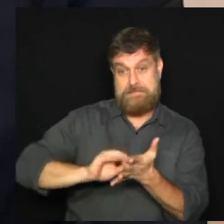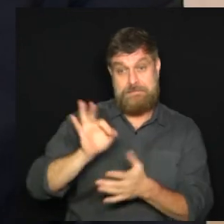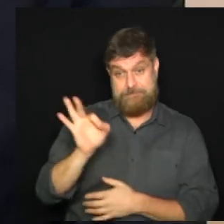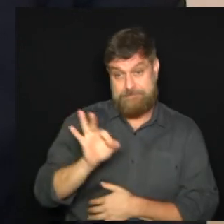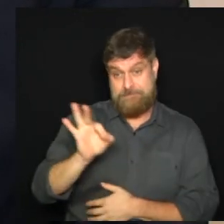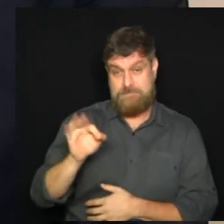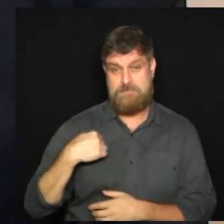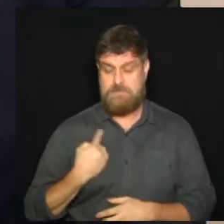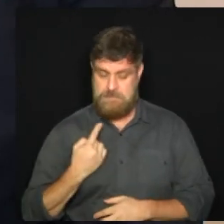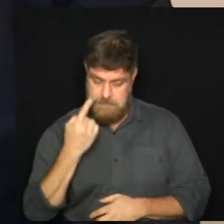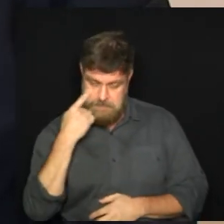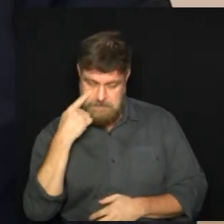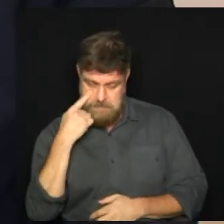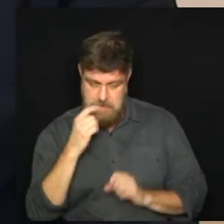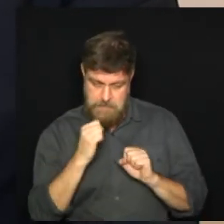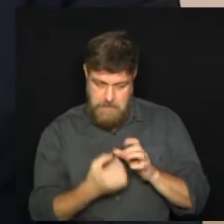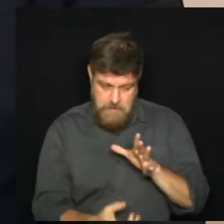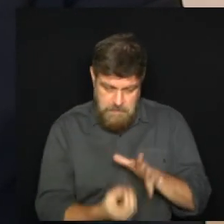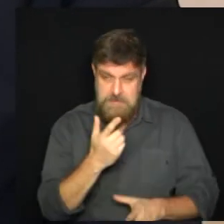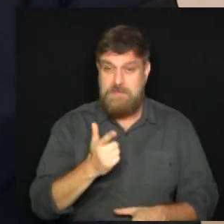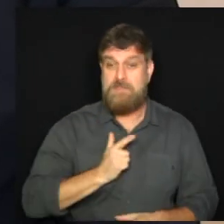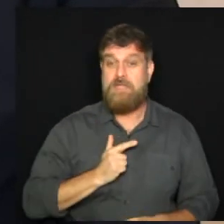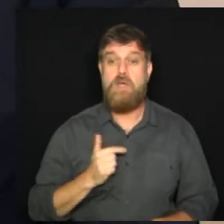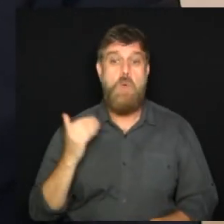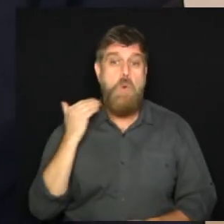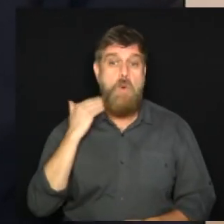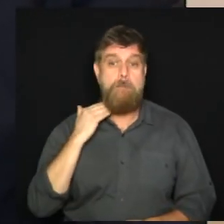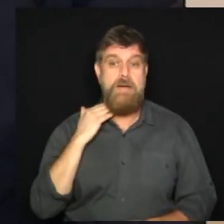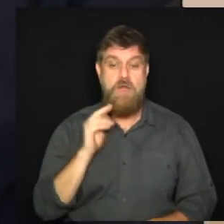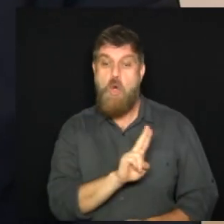sua política de cobrança de taxa.